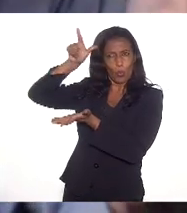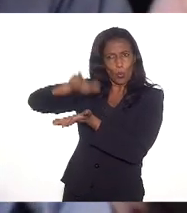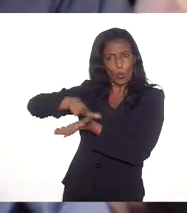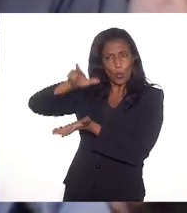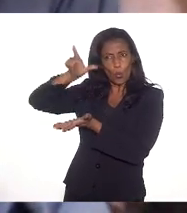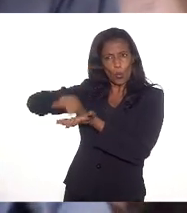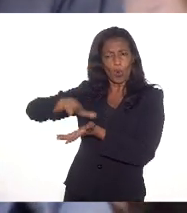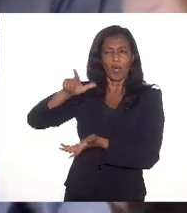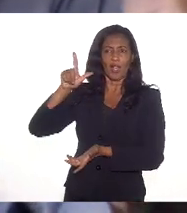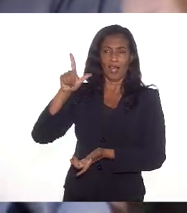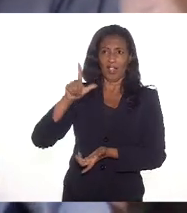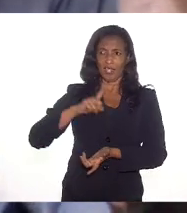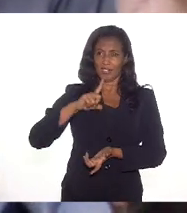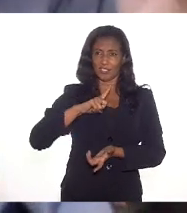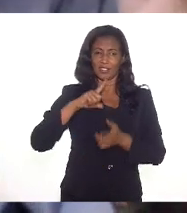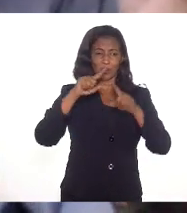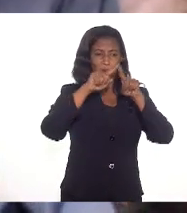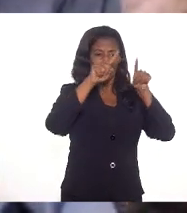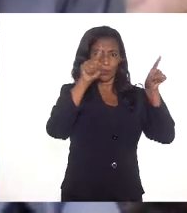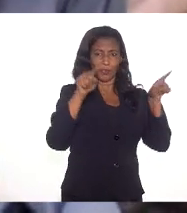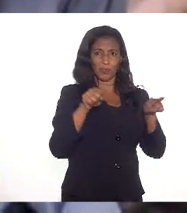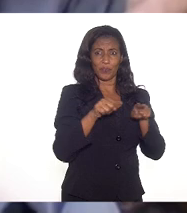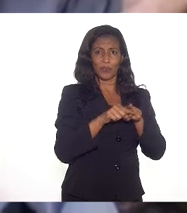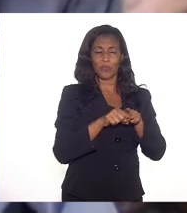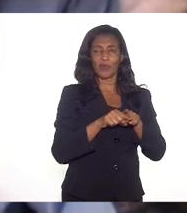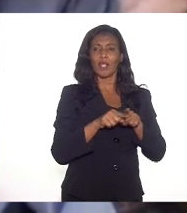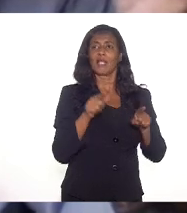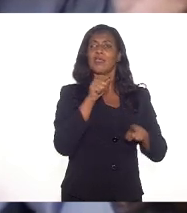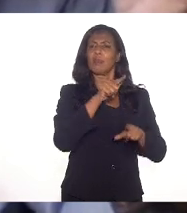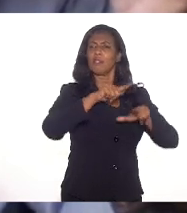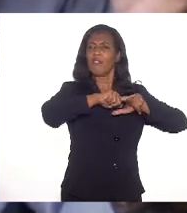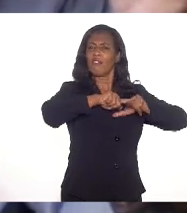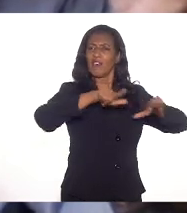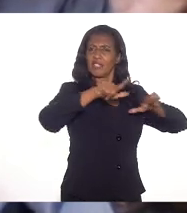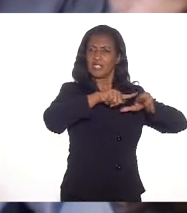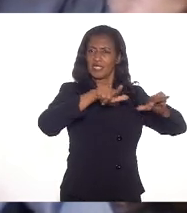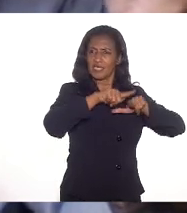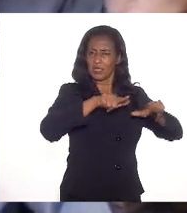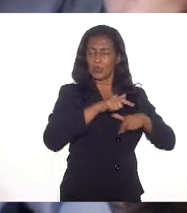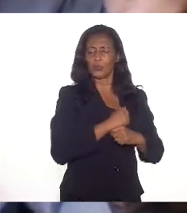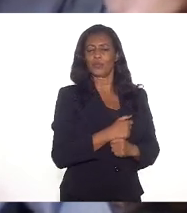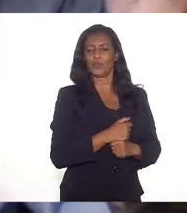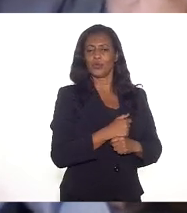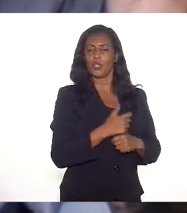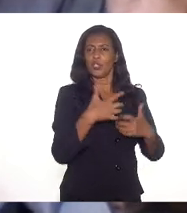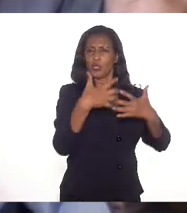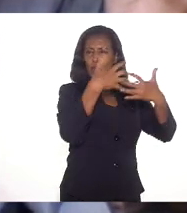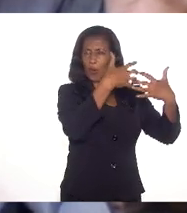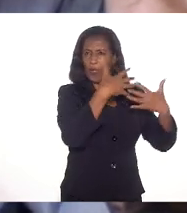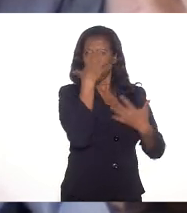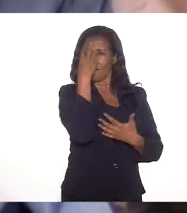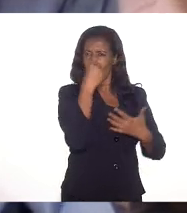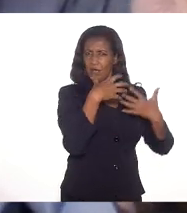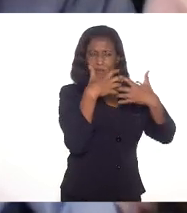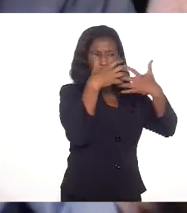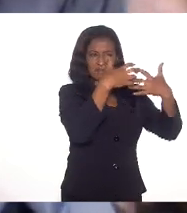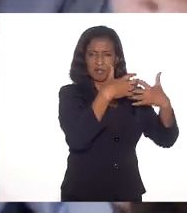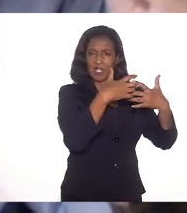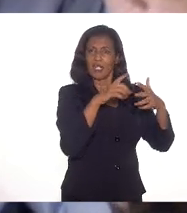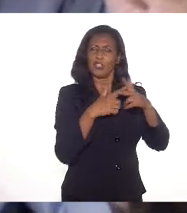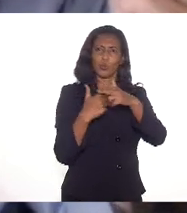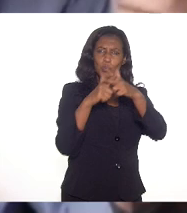gente utilizou um trailer que estava desativado lá no 2º Batalhão, que estava sendo utilizado para lixo. E a gente